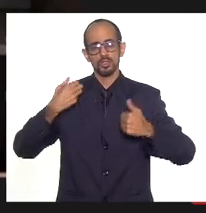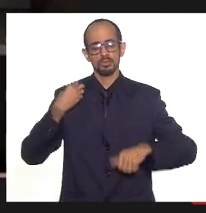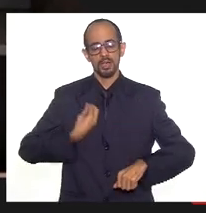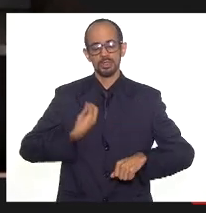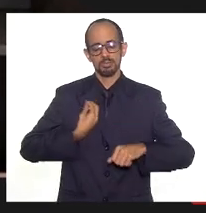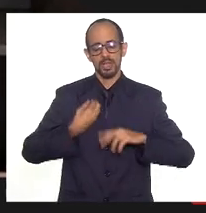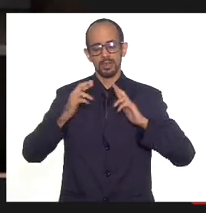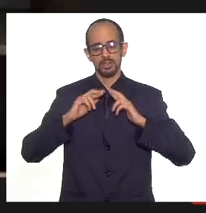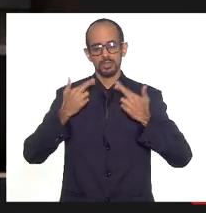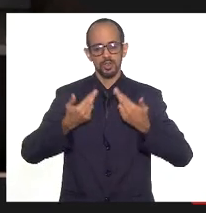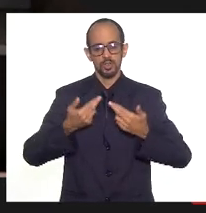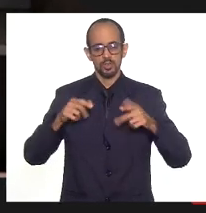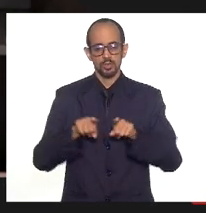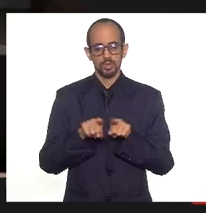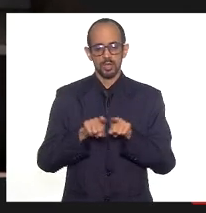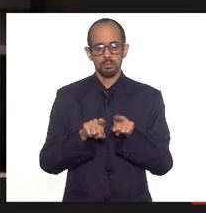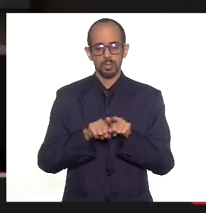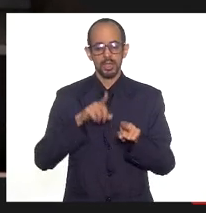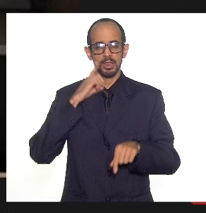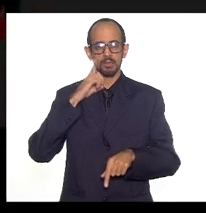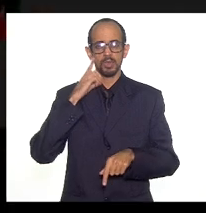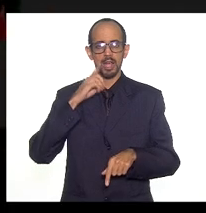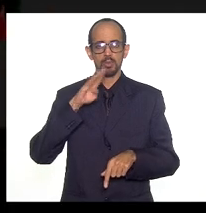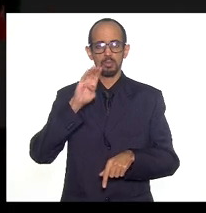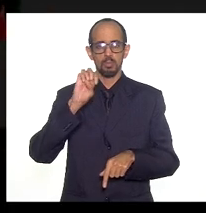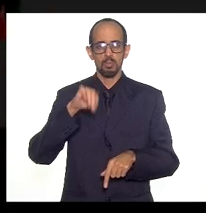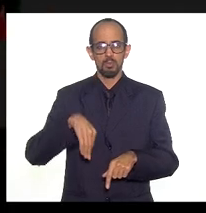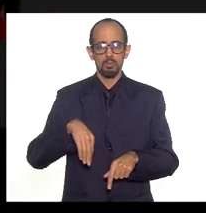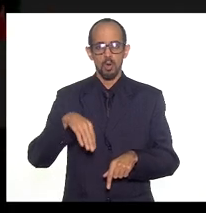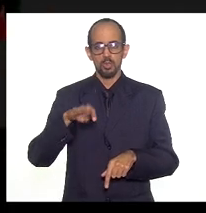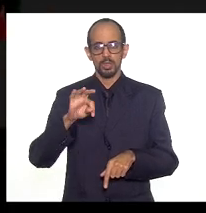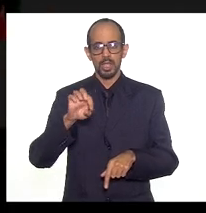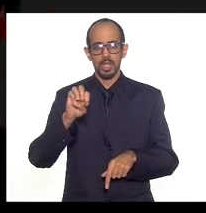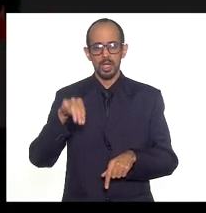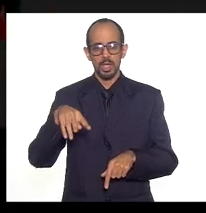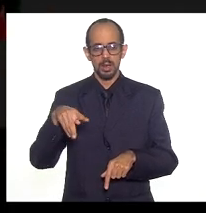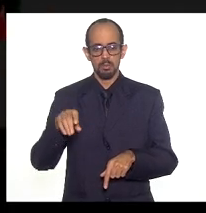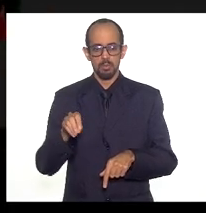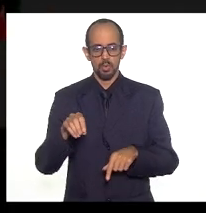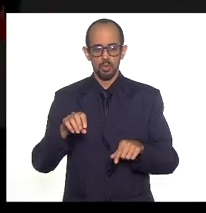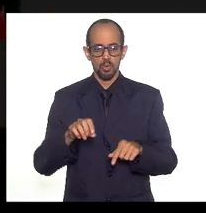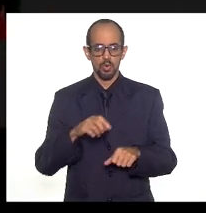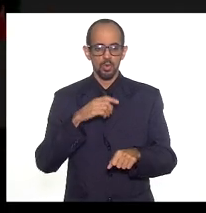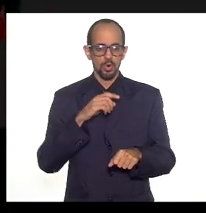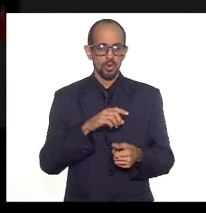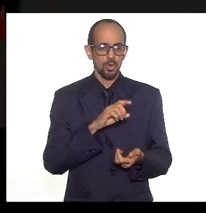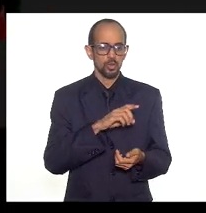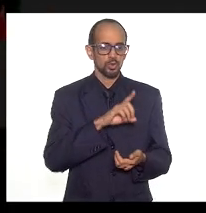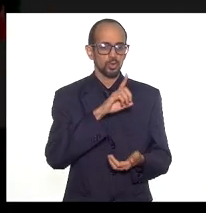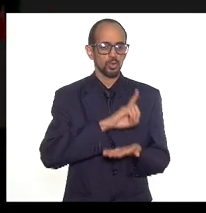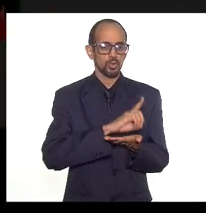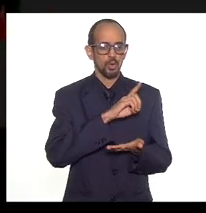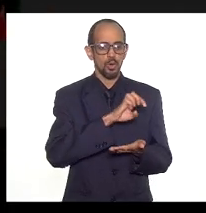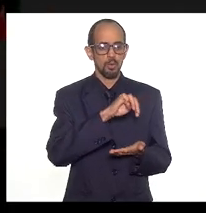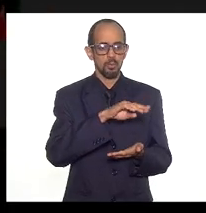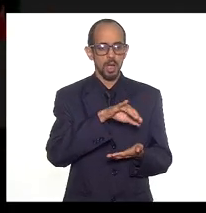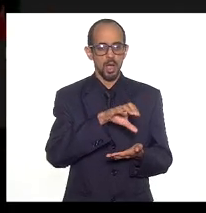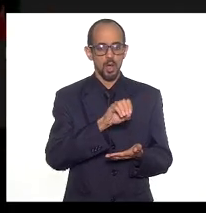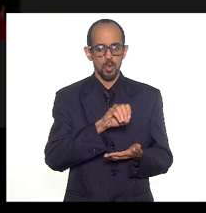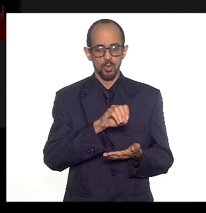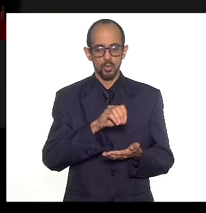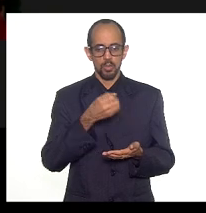reunião, deputado Bom Tempo, deputado Valdec Carneiro, doutora Magda, doutor Mauro Osório, uma boa tarde